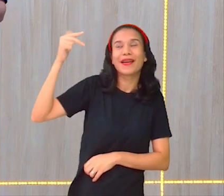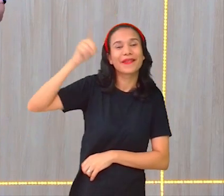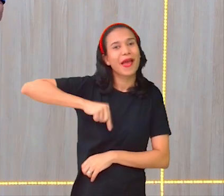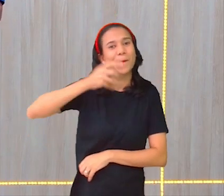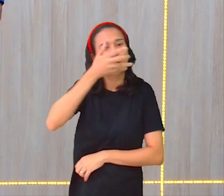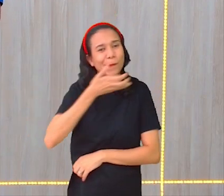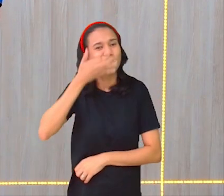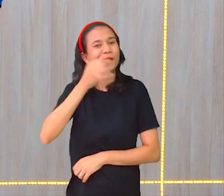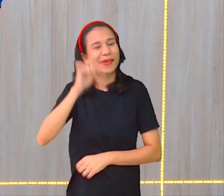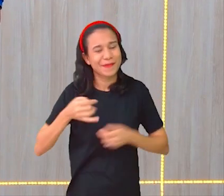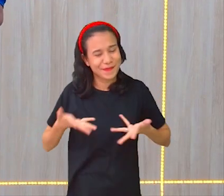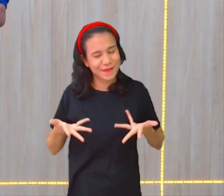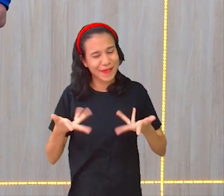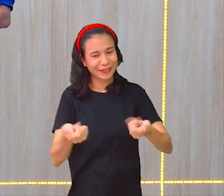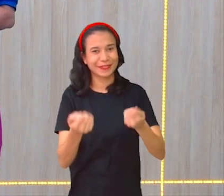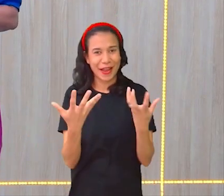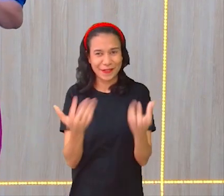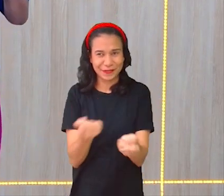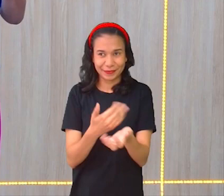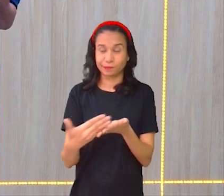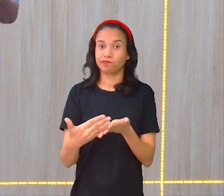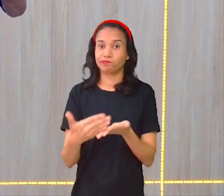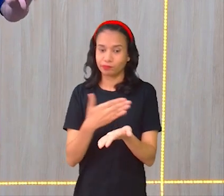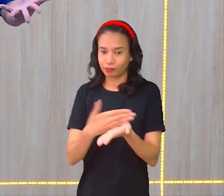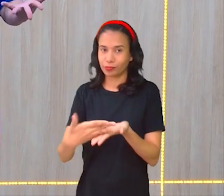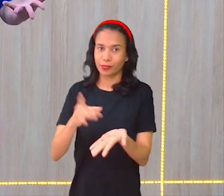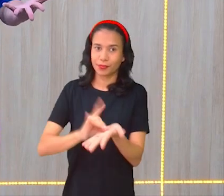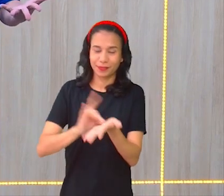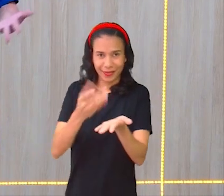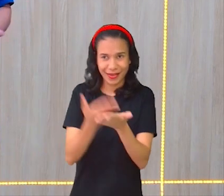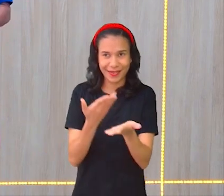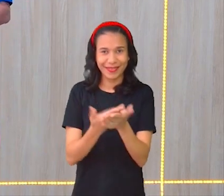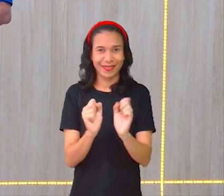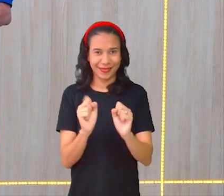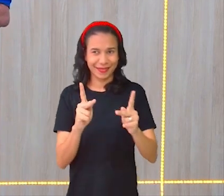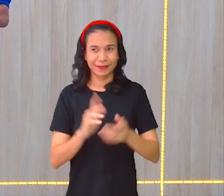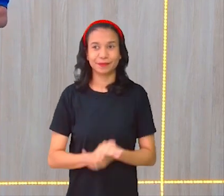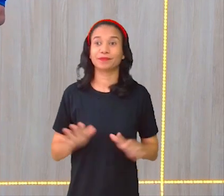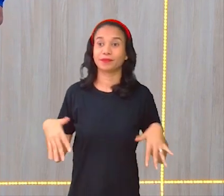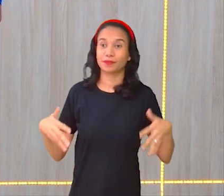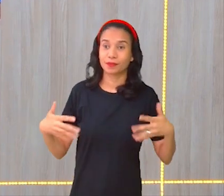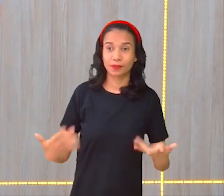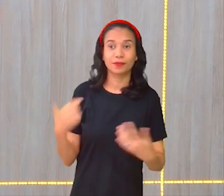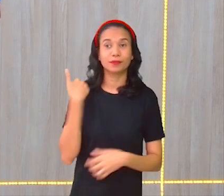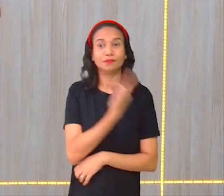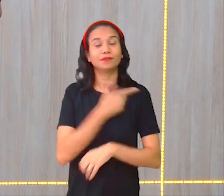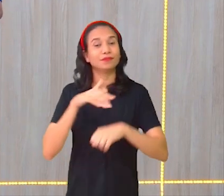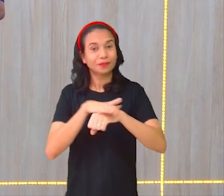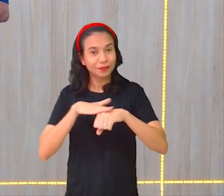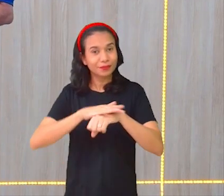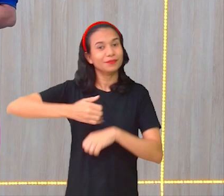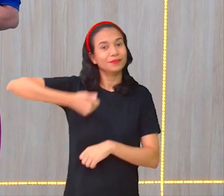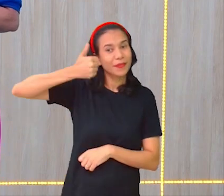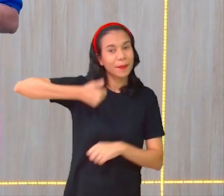é sempre maravilhoso. Então, bora lá? Agora vamos estudar um pouquinho. Então, a gente vai falar